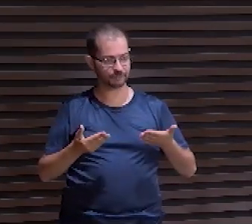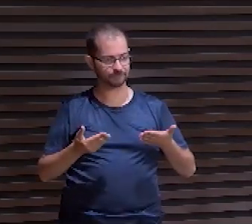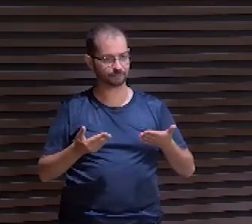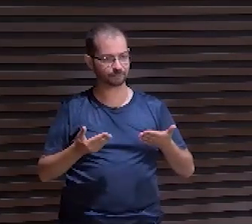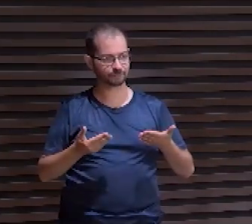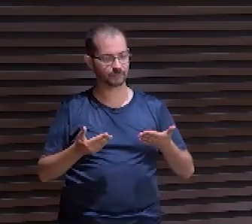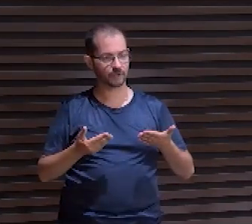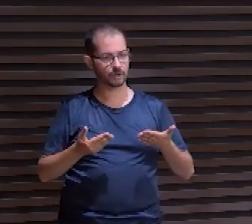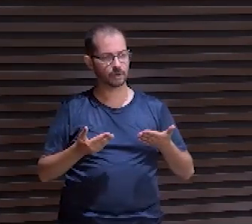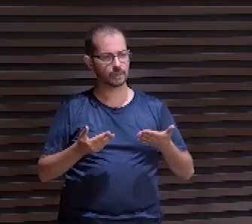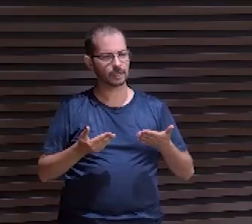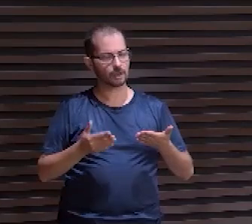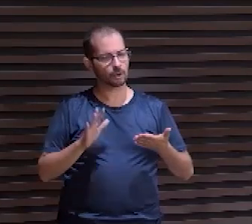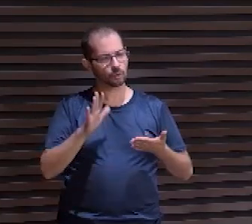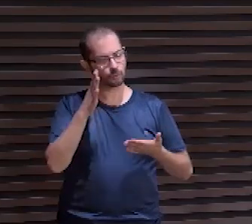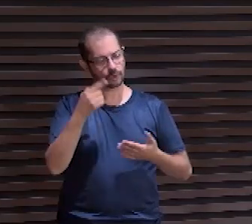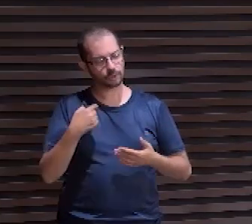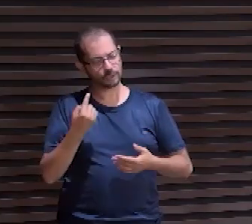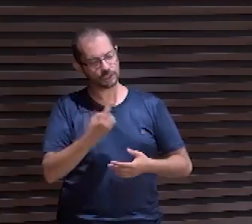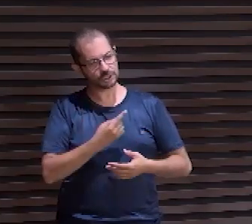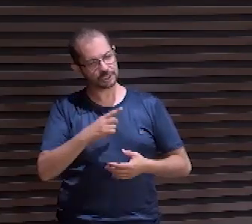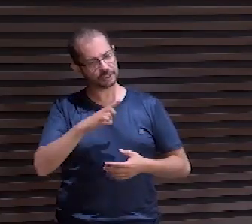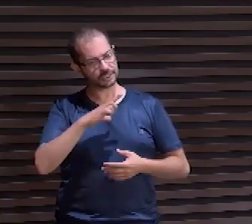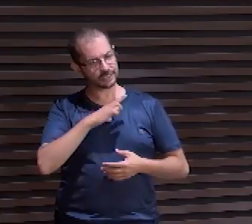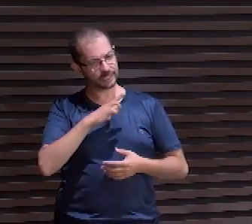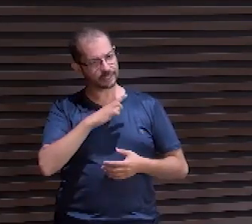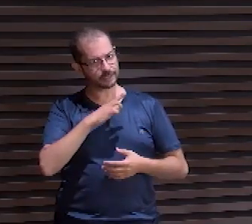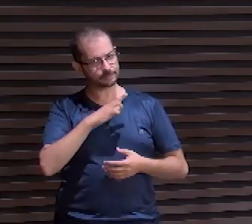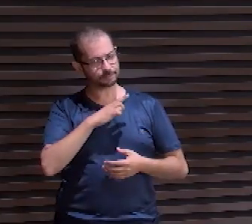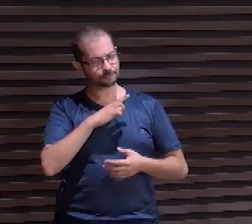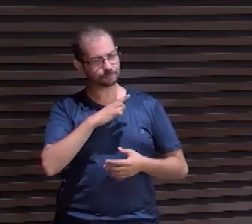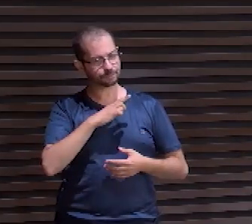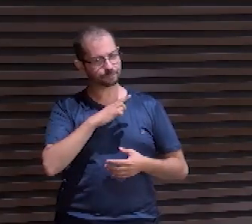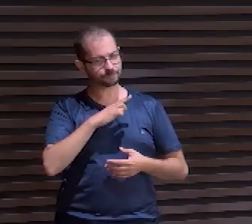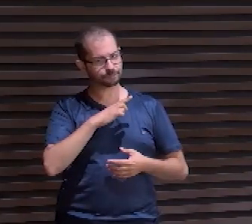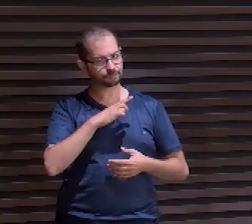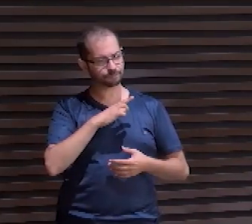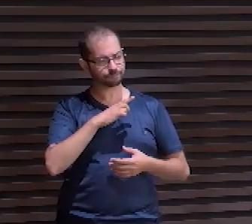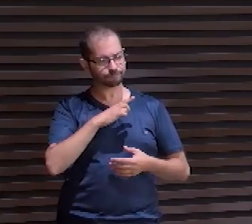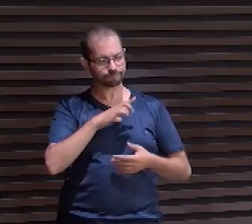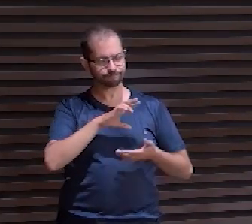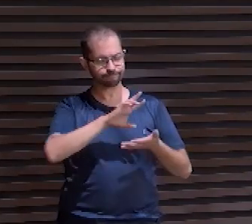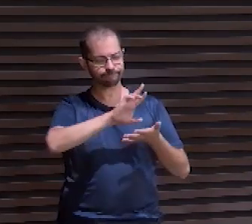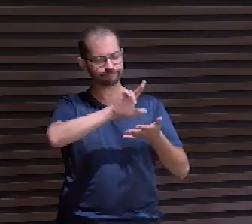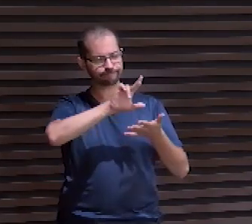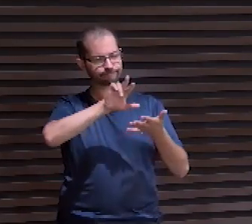nós estamos enfrentando uma avalanche